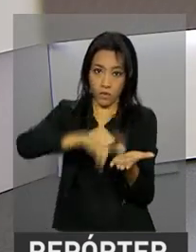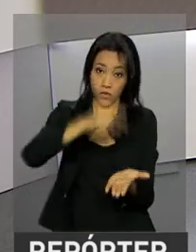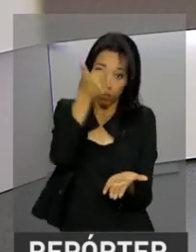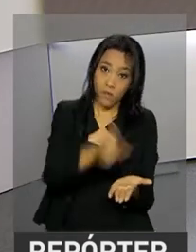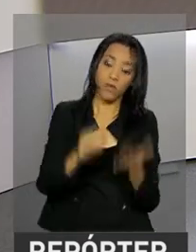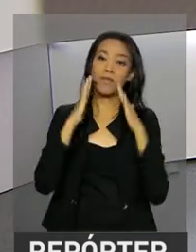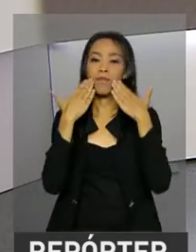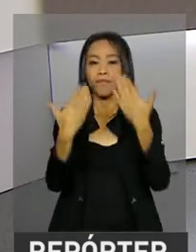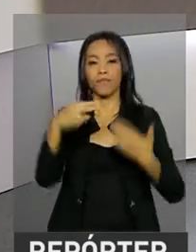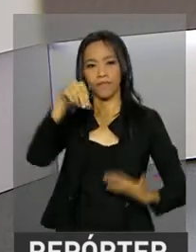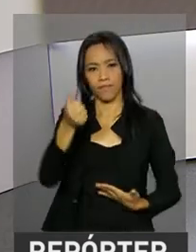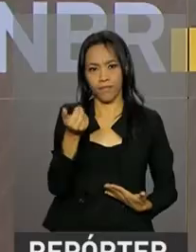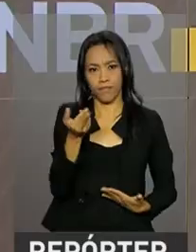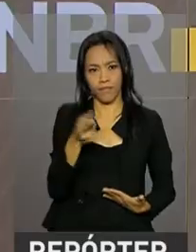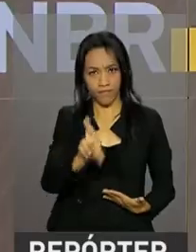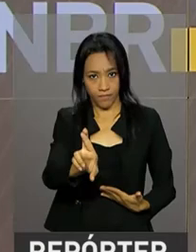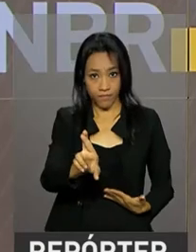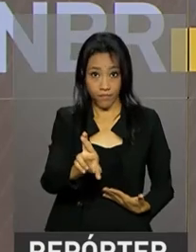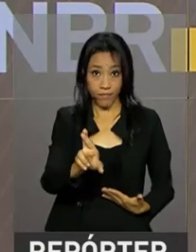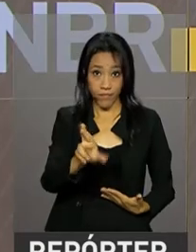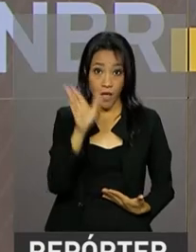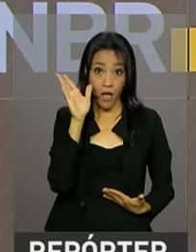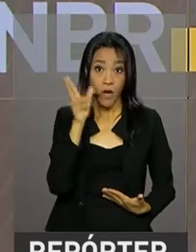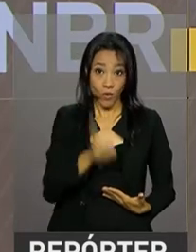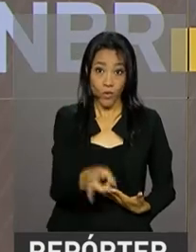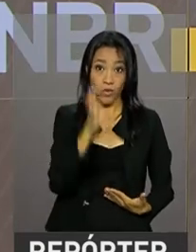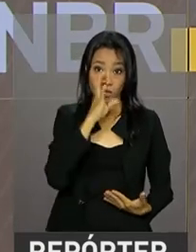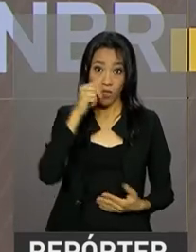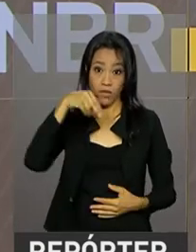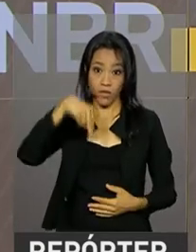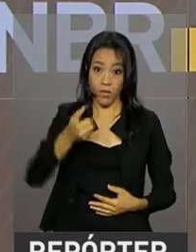na próxima edição do Repórter NBR. Continue com a